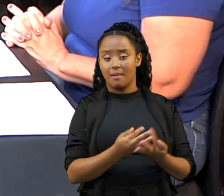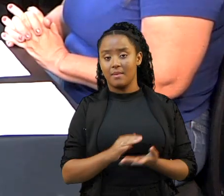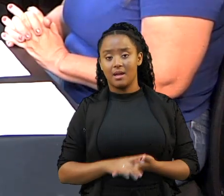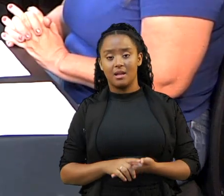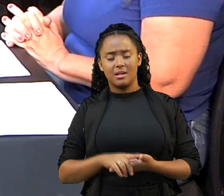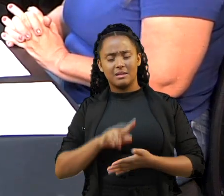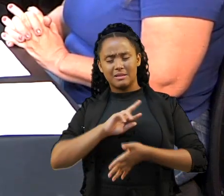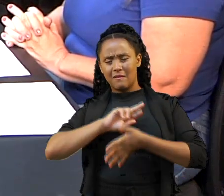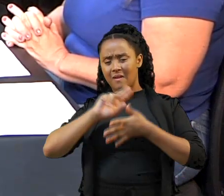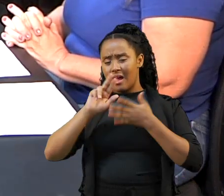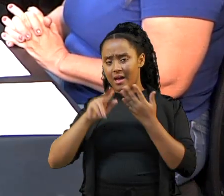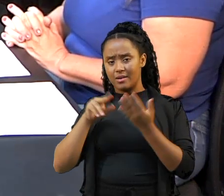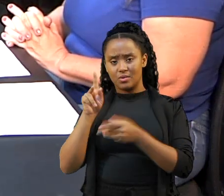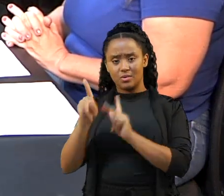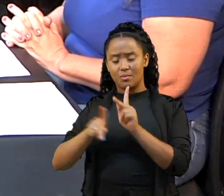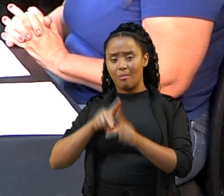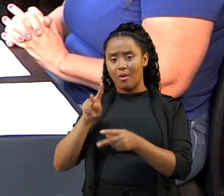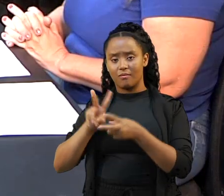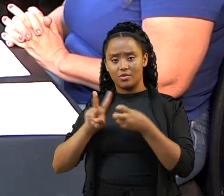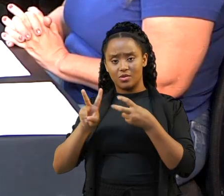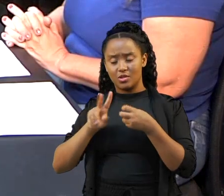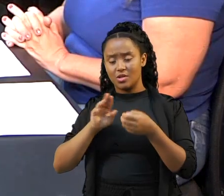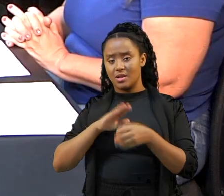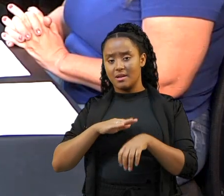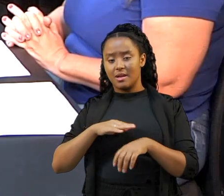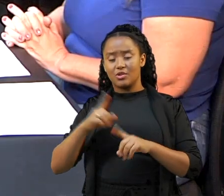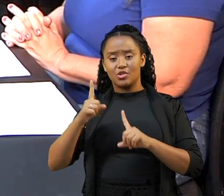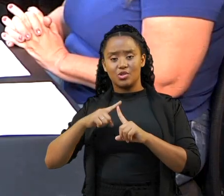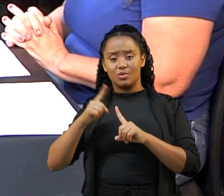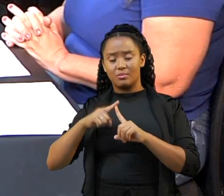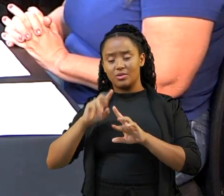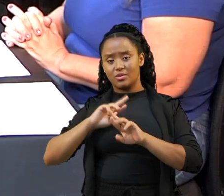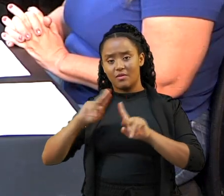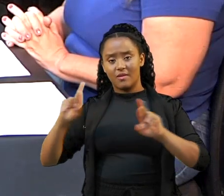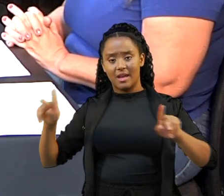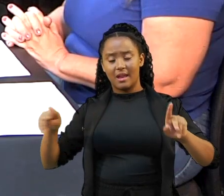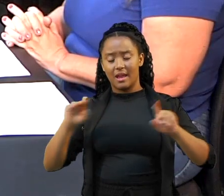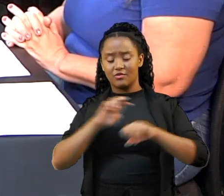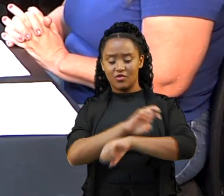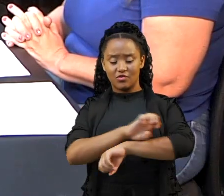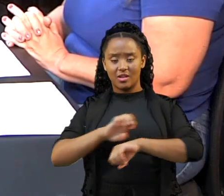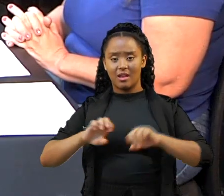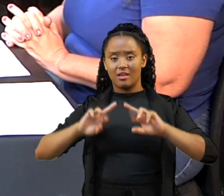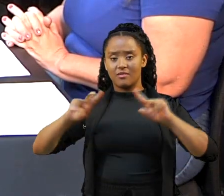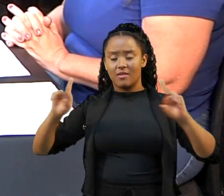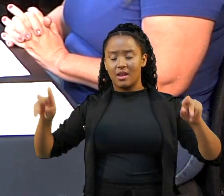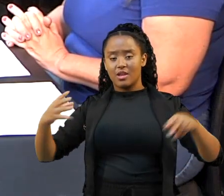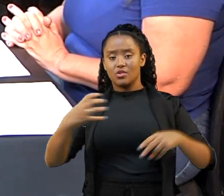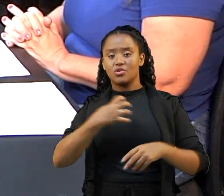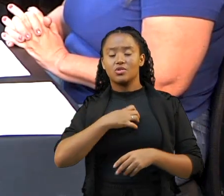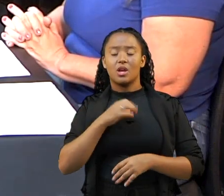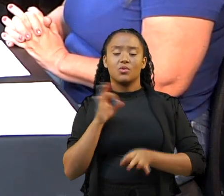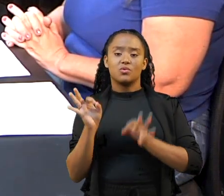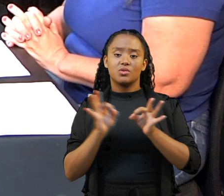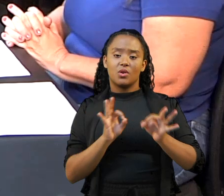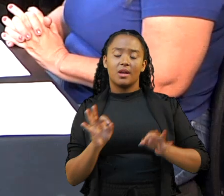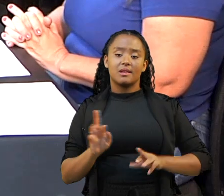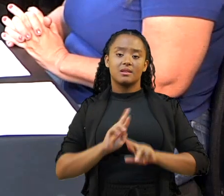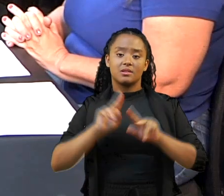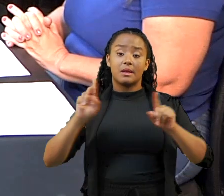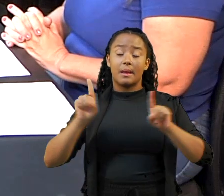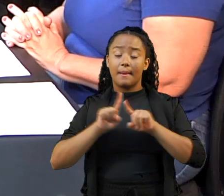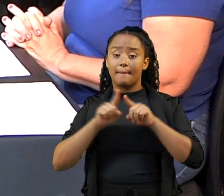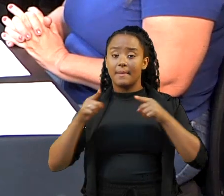São vários, são mais de 300 povos, são mais de 300 etnias diferentes das outras e forma de se organizar.